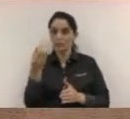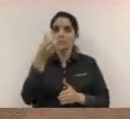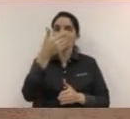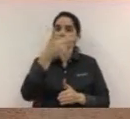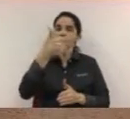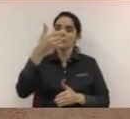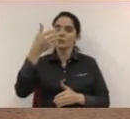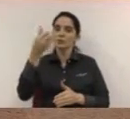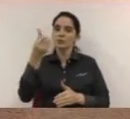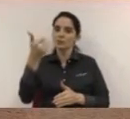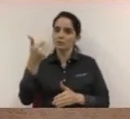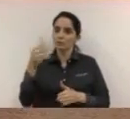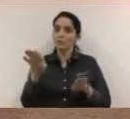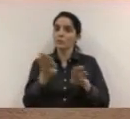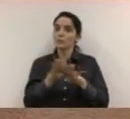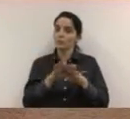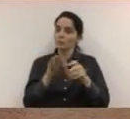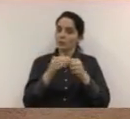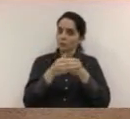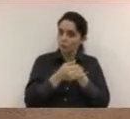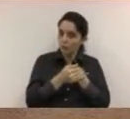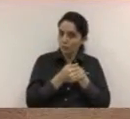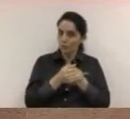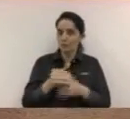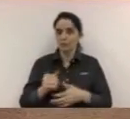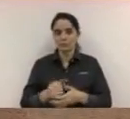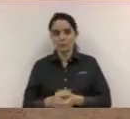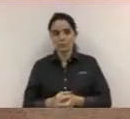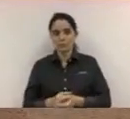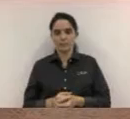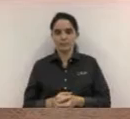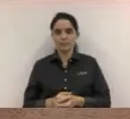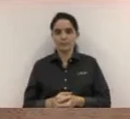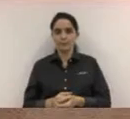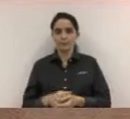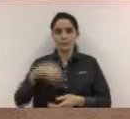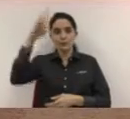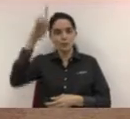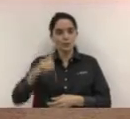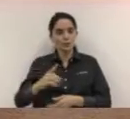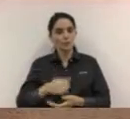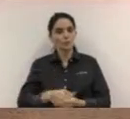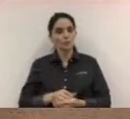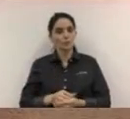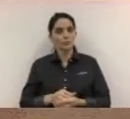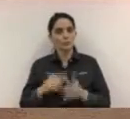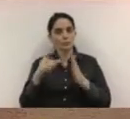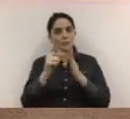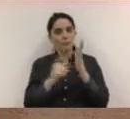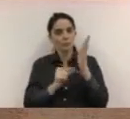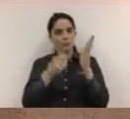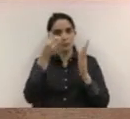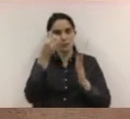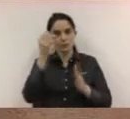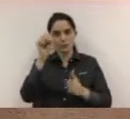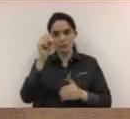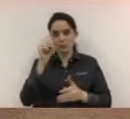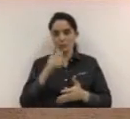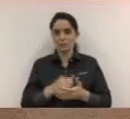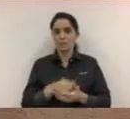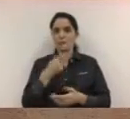patrimônio cultural também é presente. O plano diretor da cidade de Limeira cita no artigo 68 o programa de requalificação do